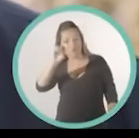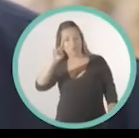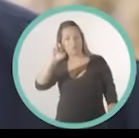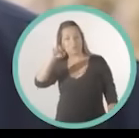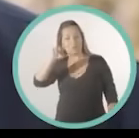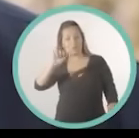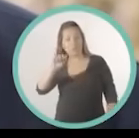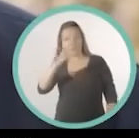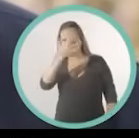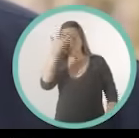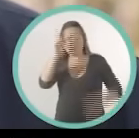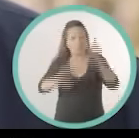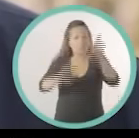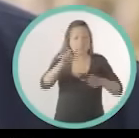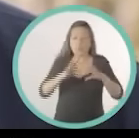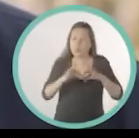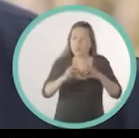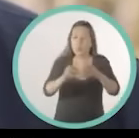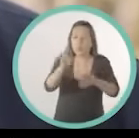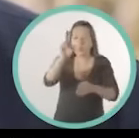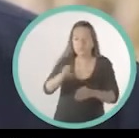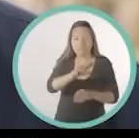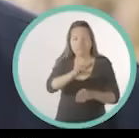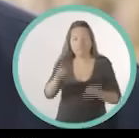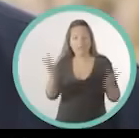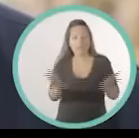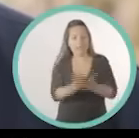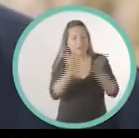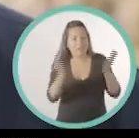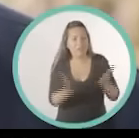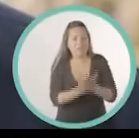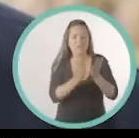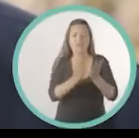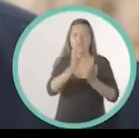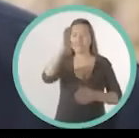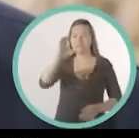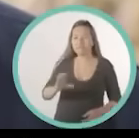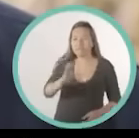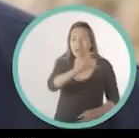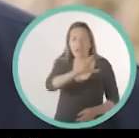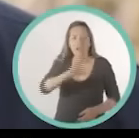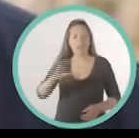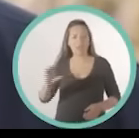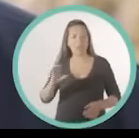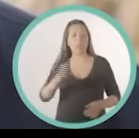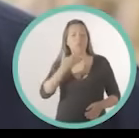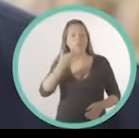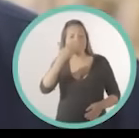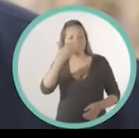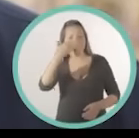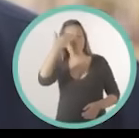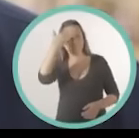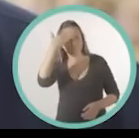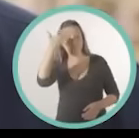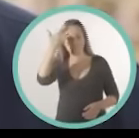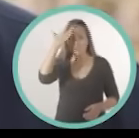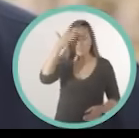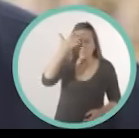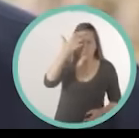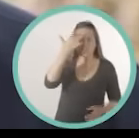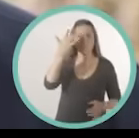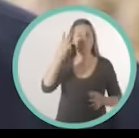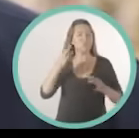Lá, pessoas de todas as religiões. Evangélicos do lado de protestantes, pessoas do candomblé, da umbanda,